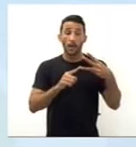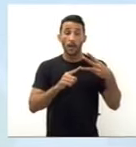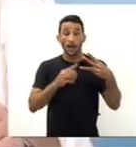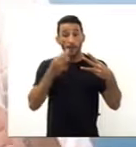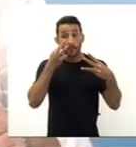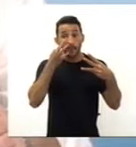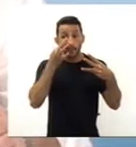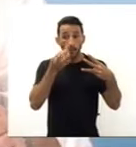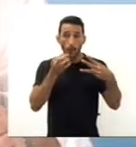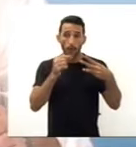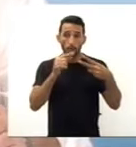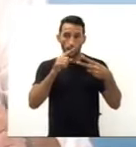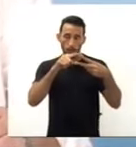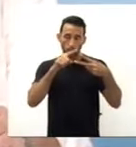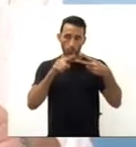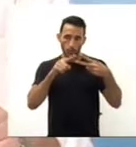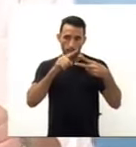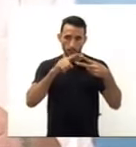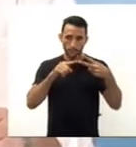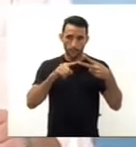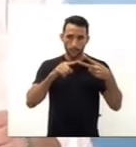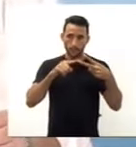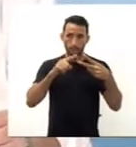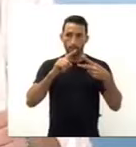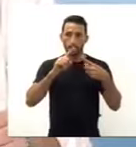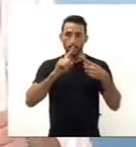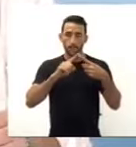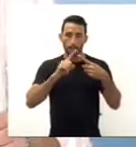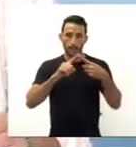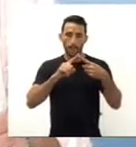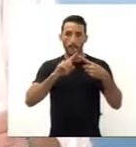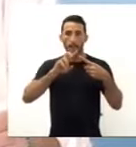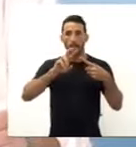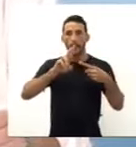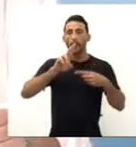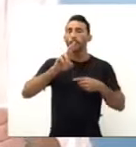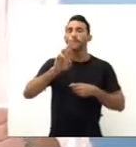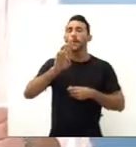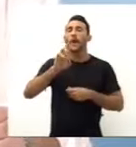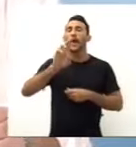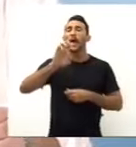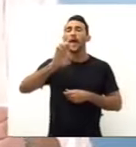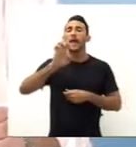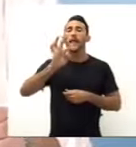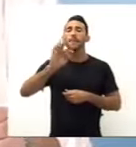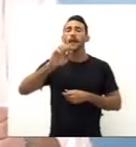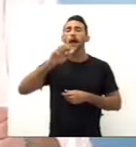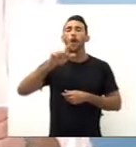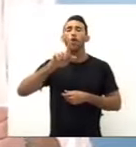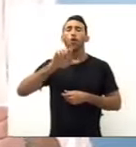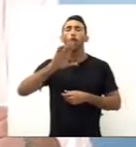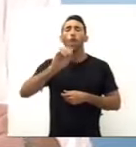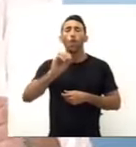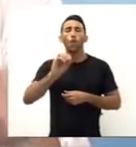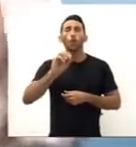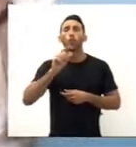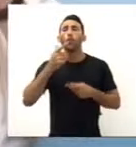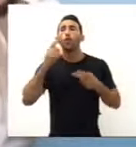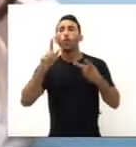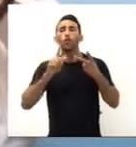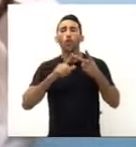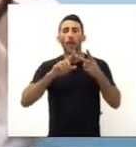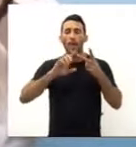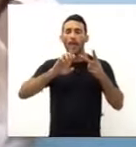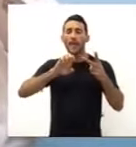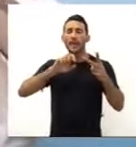em 2 triângulos, que é o triângulo retângulo e o triângulo equilátero, tá? Então, lembra que eu